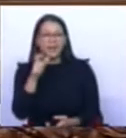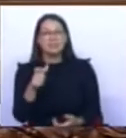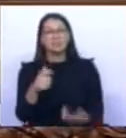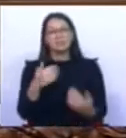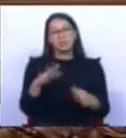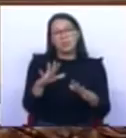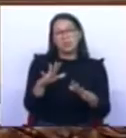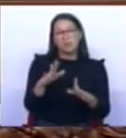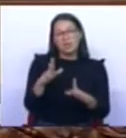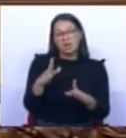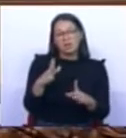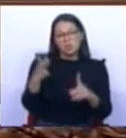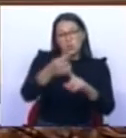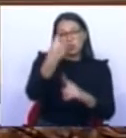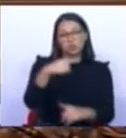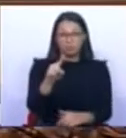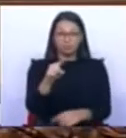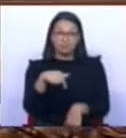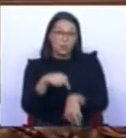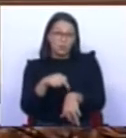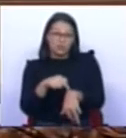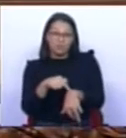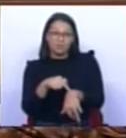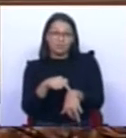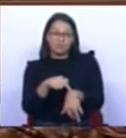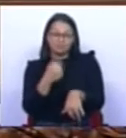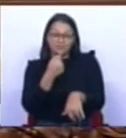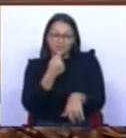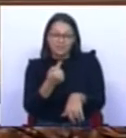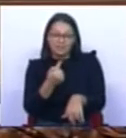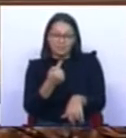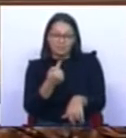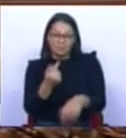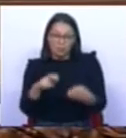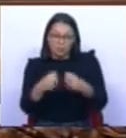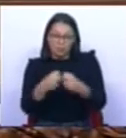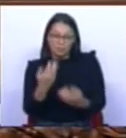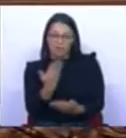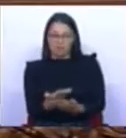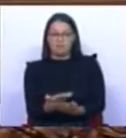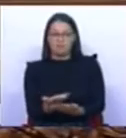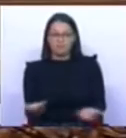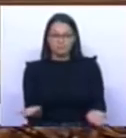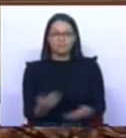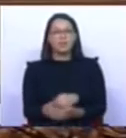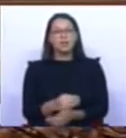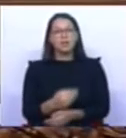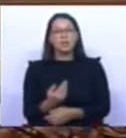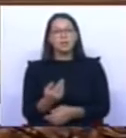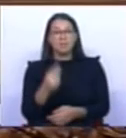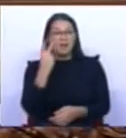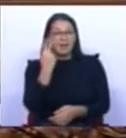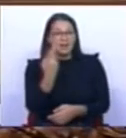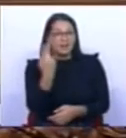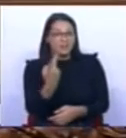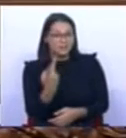ao vento. Infelizmente, o tempo tem dado razão aos segundos. Faça-se o balanço das cimeiras e podemos concluir que a vida tem